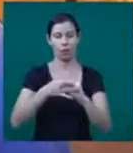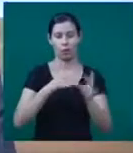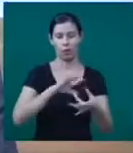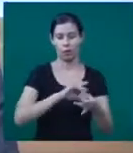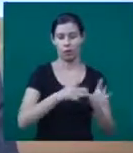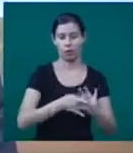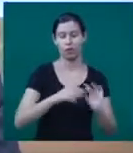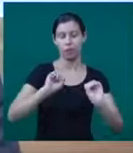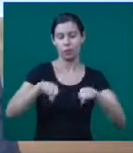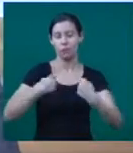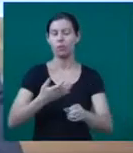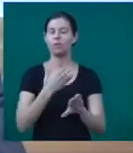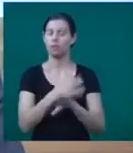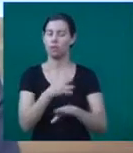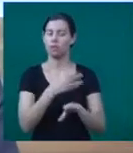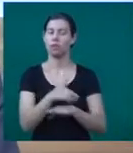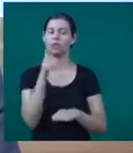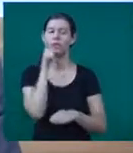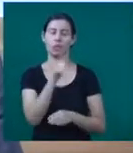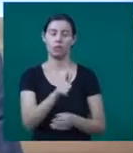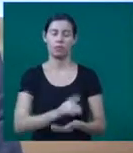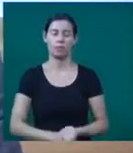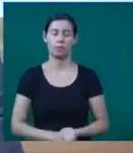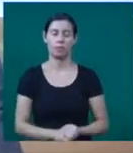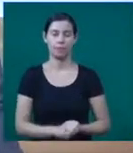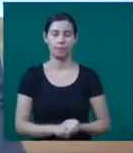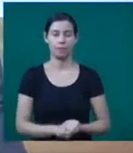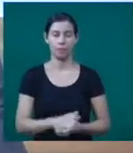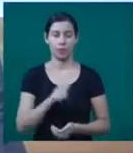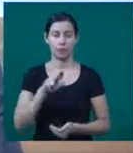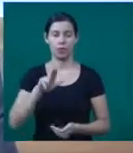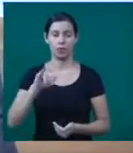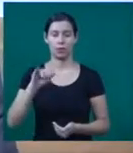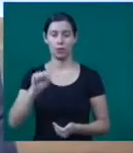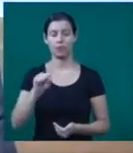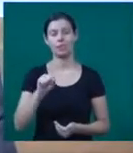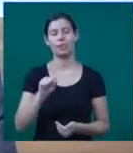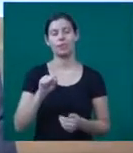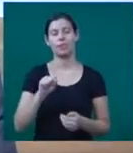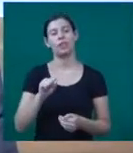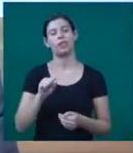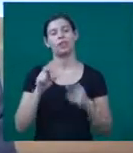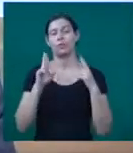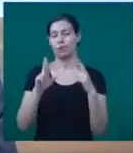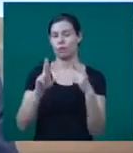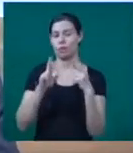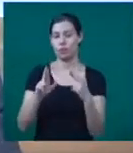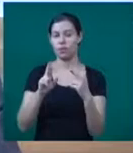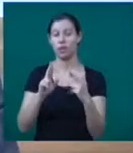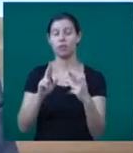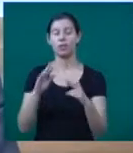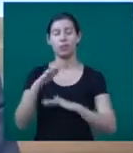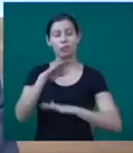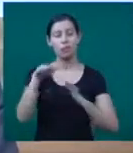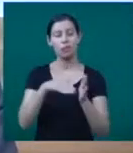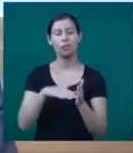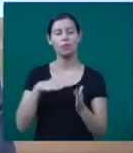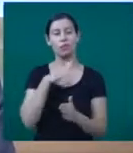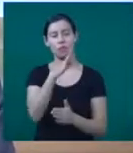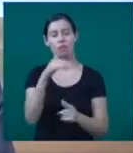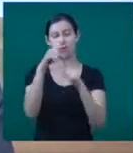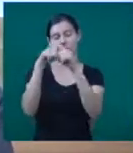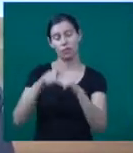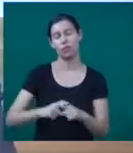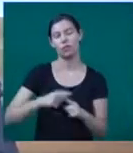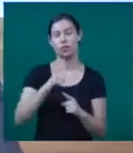lá. Luiz Otávio, chega sim. Olha, sucesso para você e para todos que estão aí na competição de inverno. O festival é dia 17 de junho,